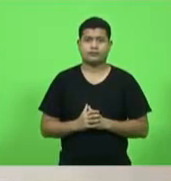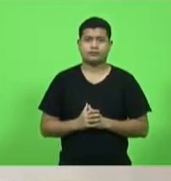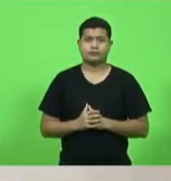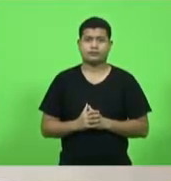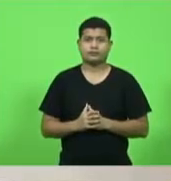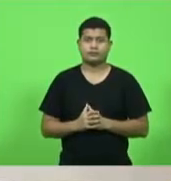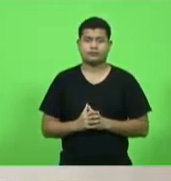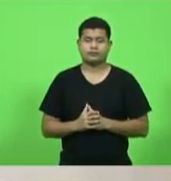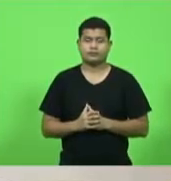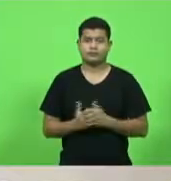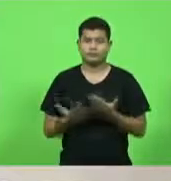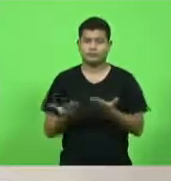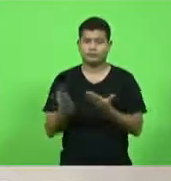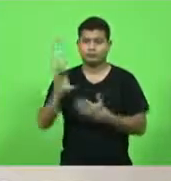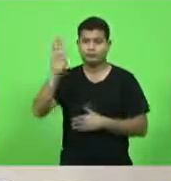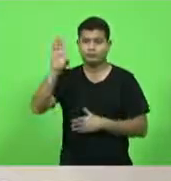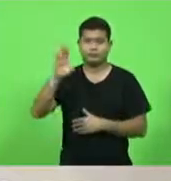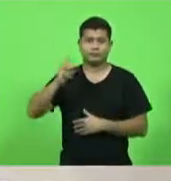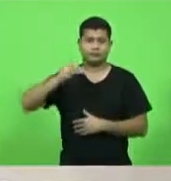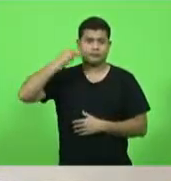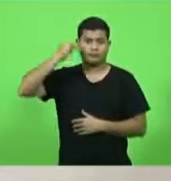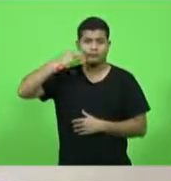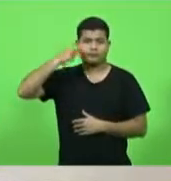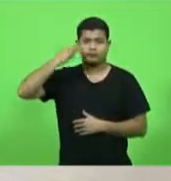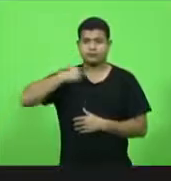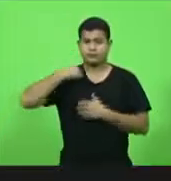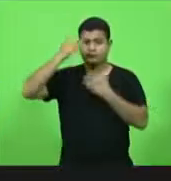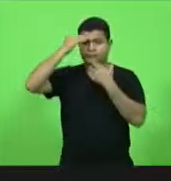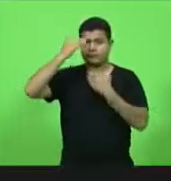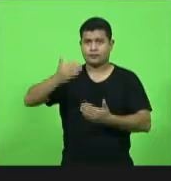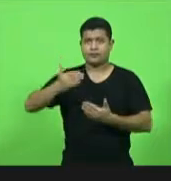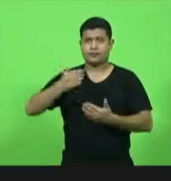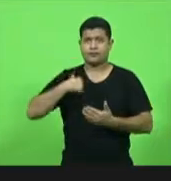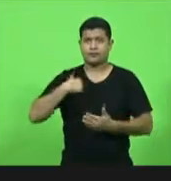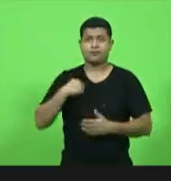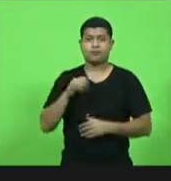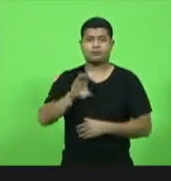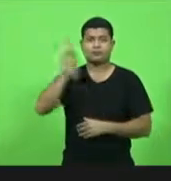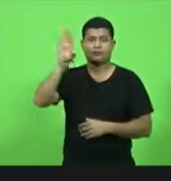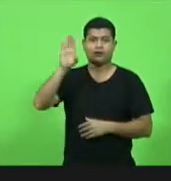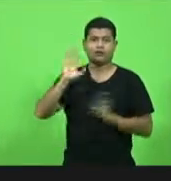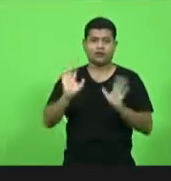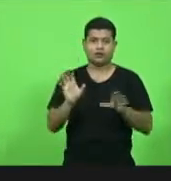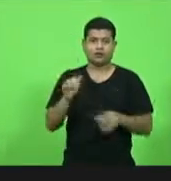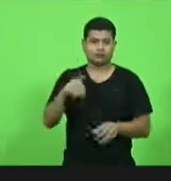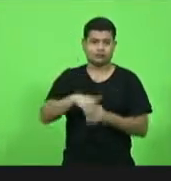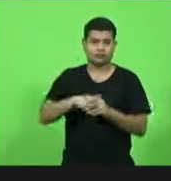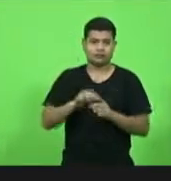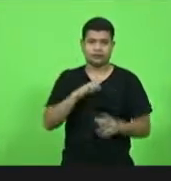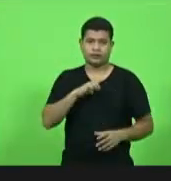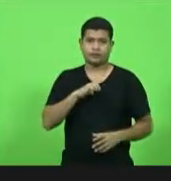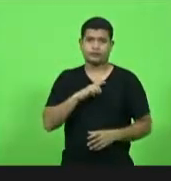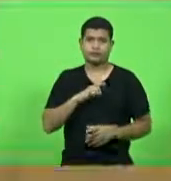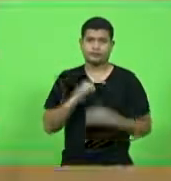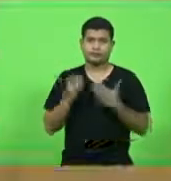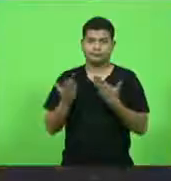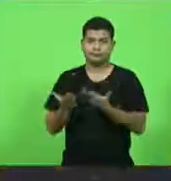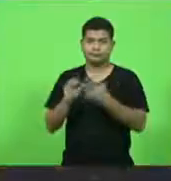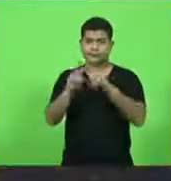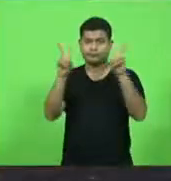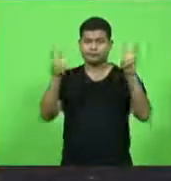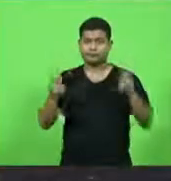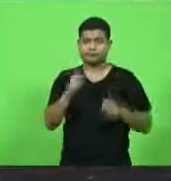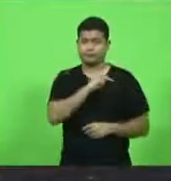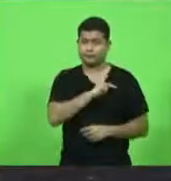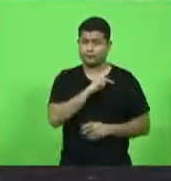Palavra ao deputado Márcio Machado. Obrigado, presidente. Só então pela ordem, já que passou a votação sobre